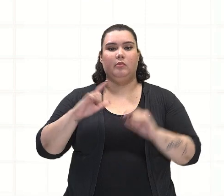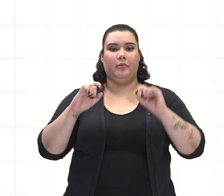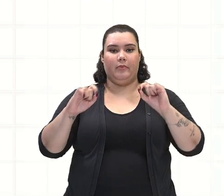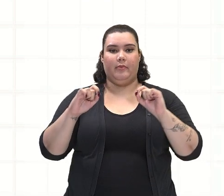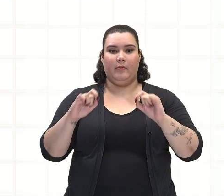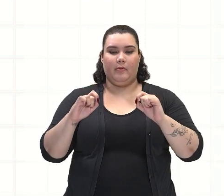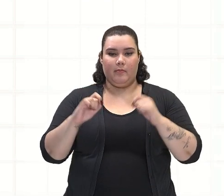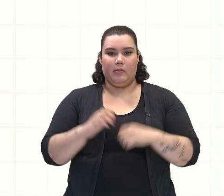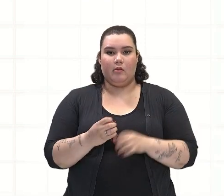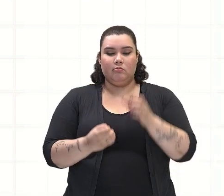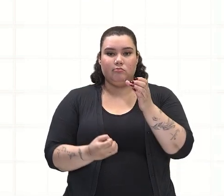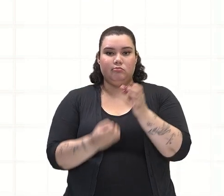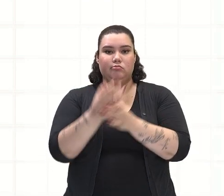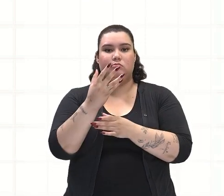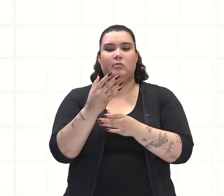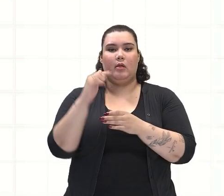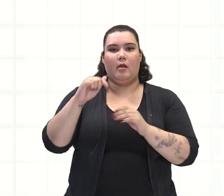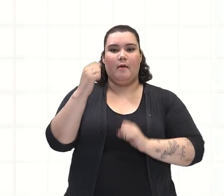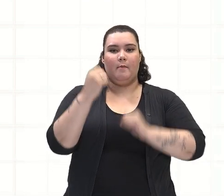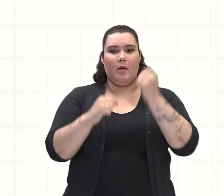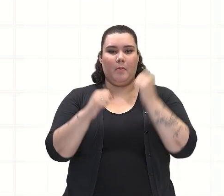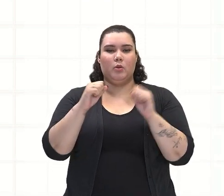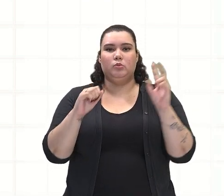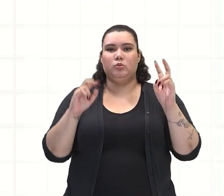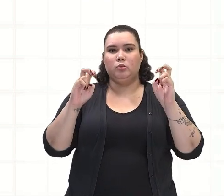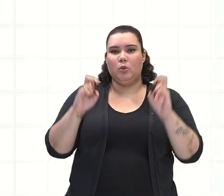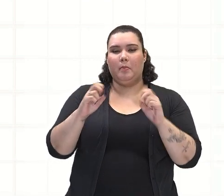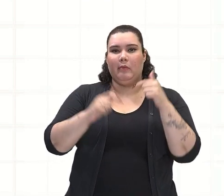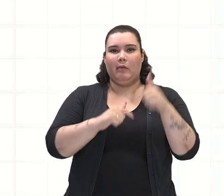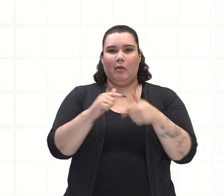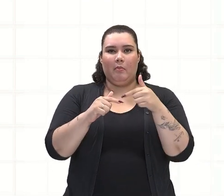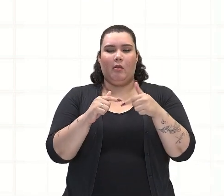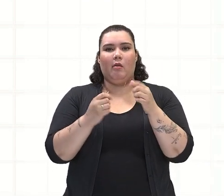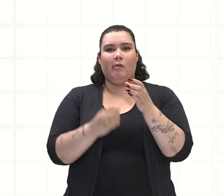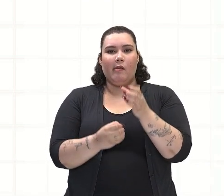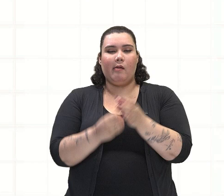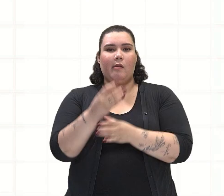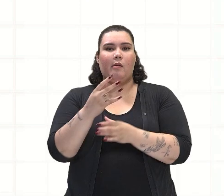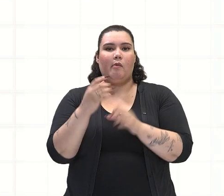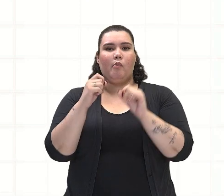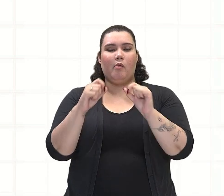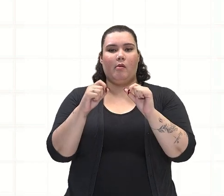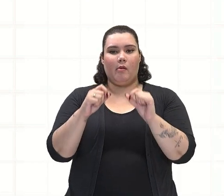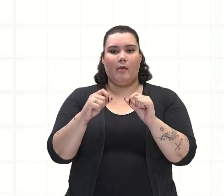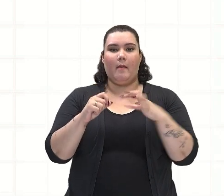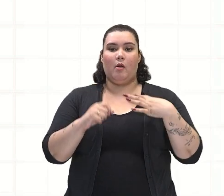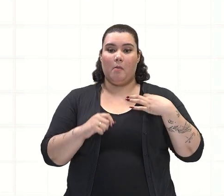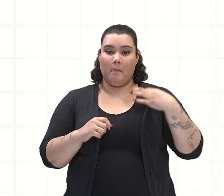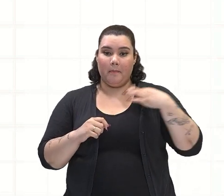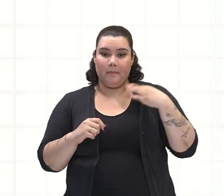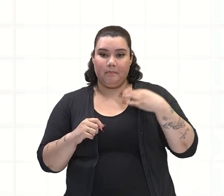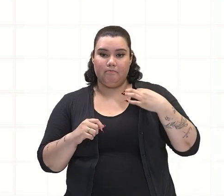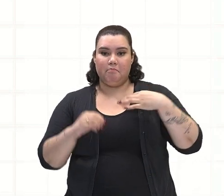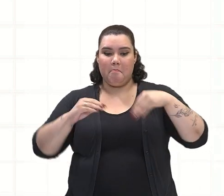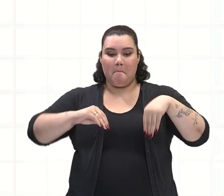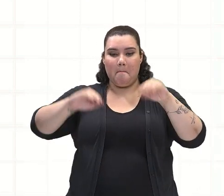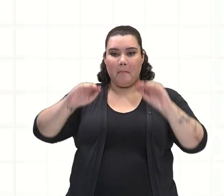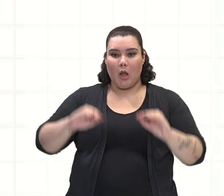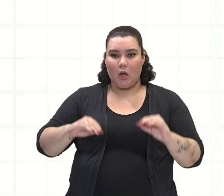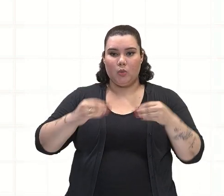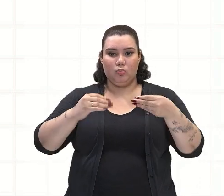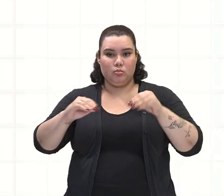têxtil. Então, quando nós falamos em indústria têxtil, estamos falando da indústria que fabrica tecidos